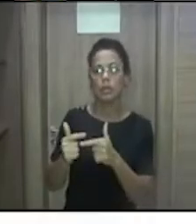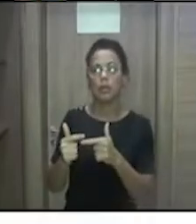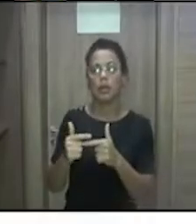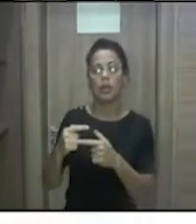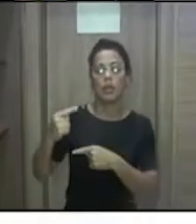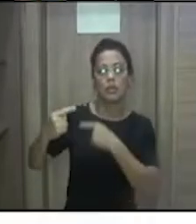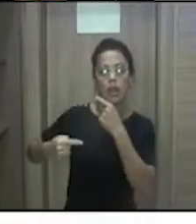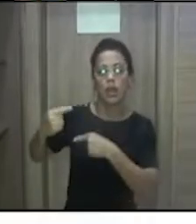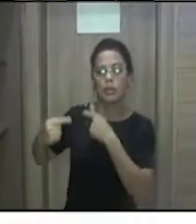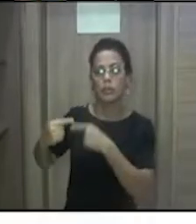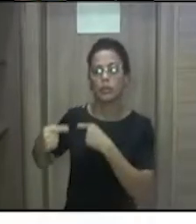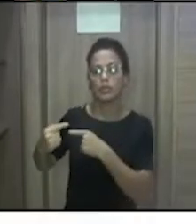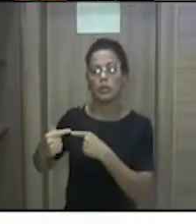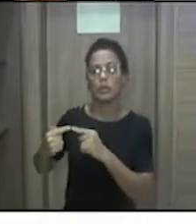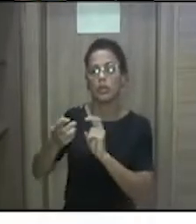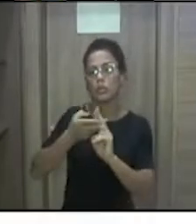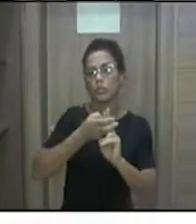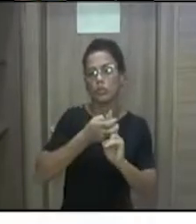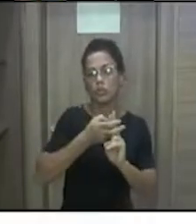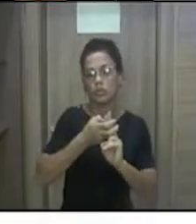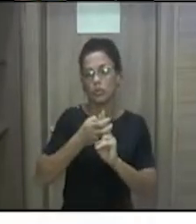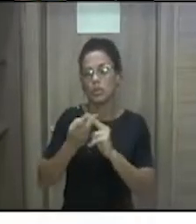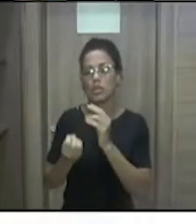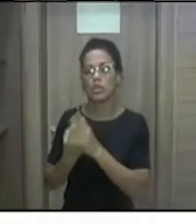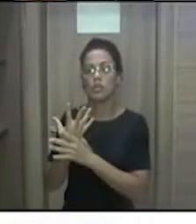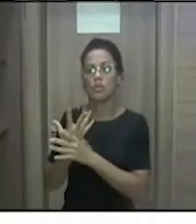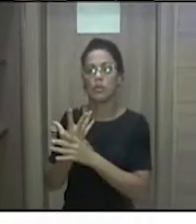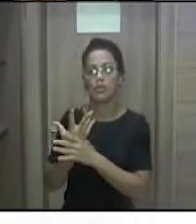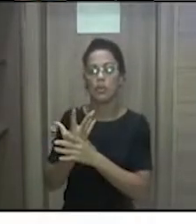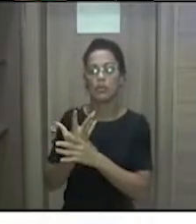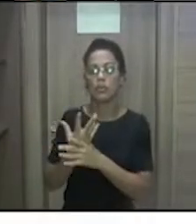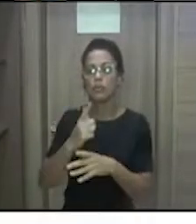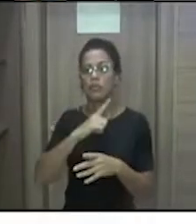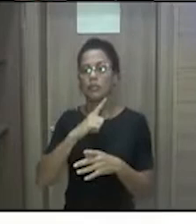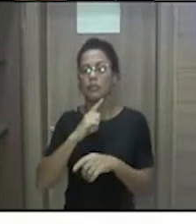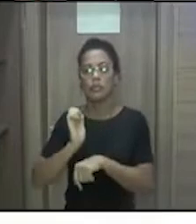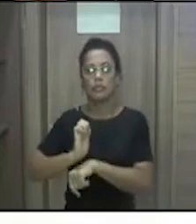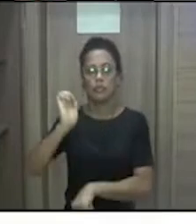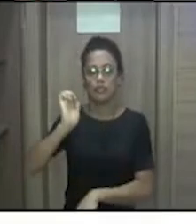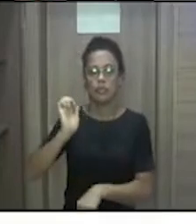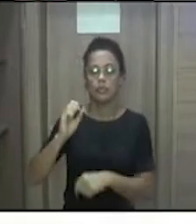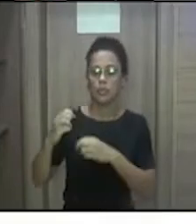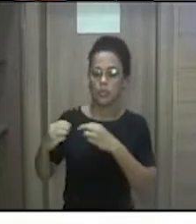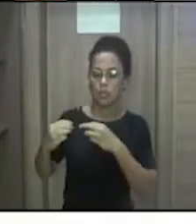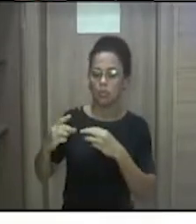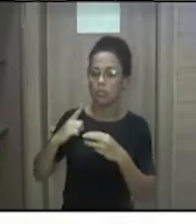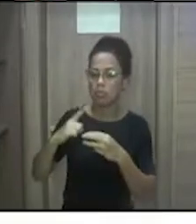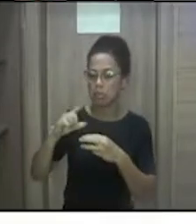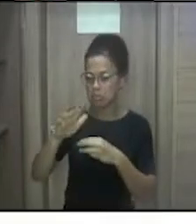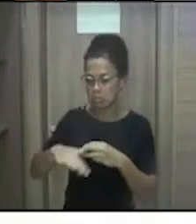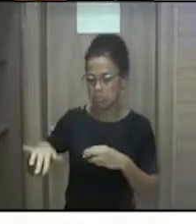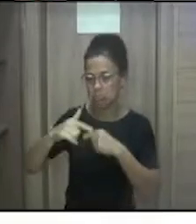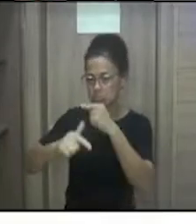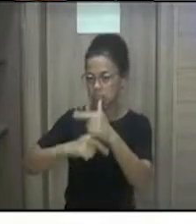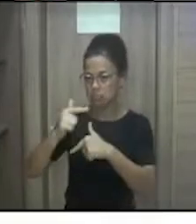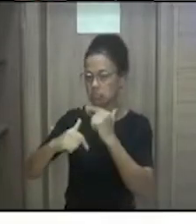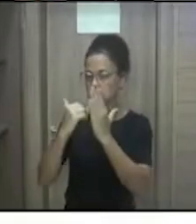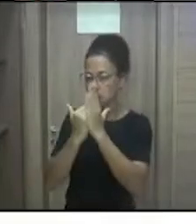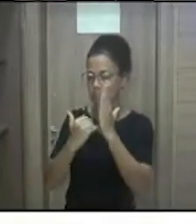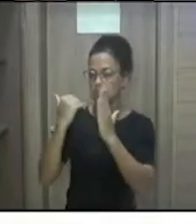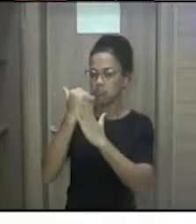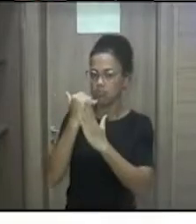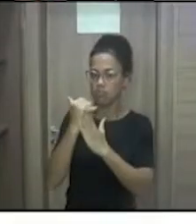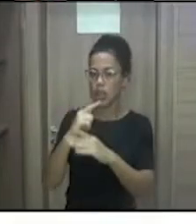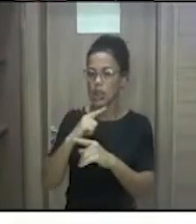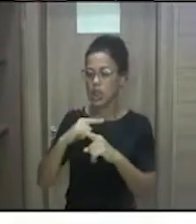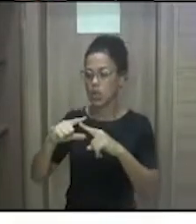prótese dentária no SUS criou um mercado privado, induzido pelo Estado, um mercado enorme. Nós encontramos laboratórios do Centro-Oeste